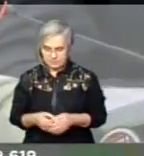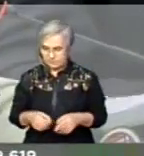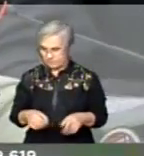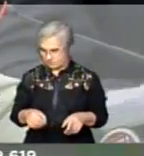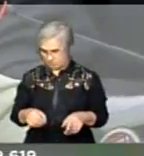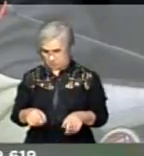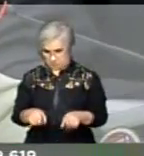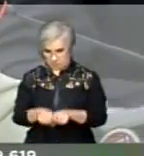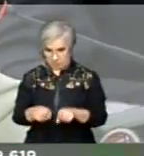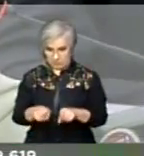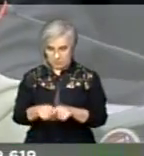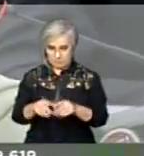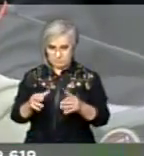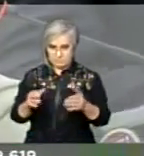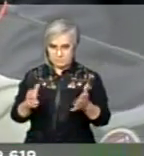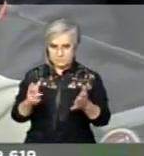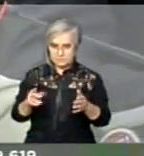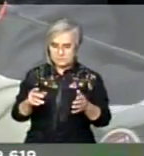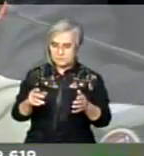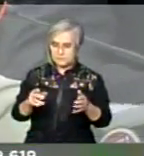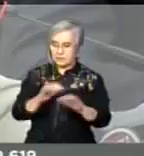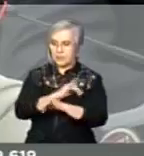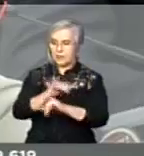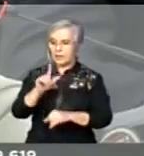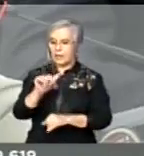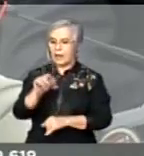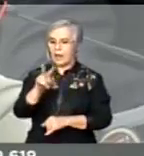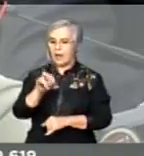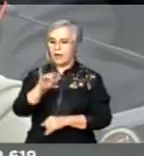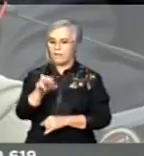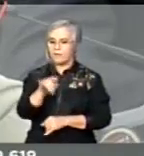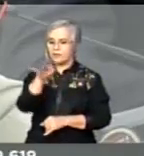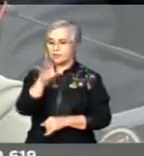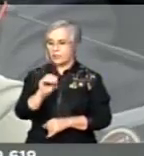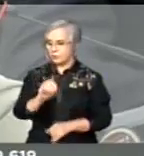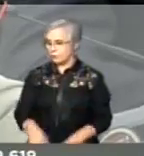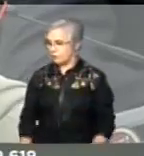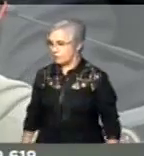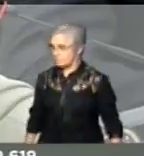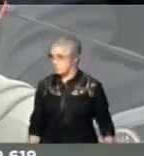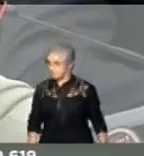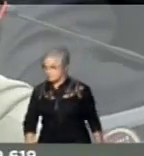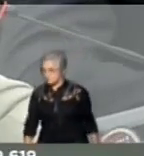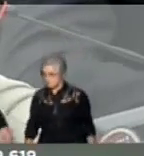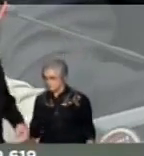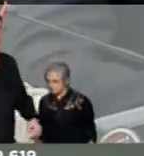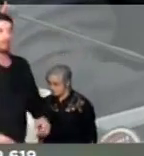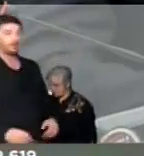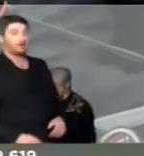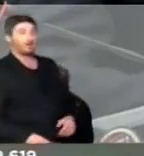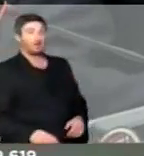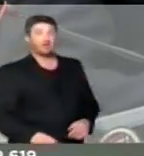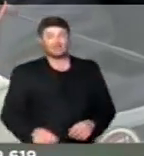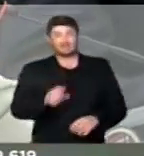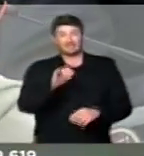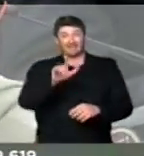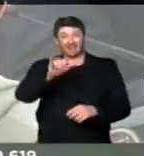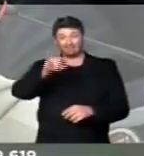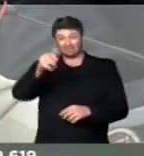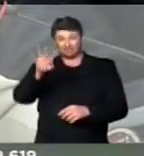perigo. Há um golpe em curso também na Lava Jato. A nossa Mãos Limpas pode ficar maneta, não apenas